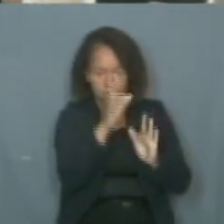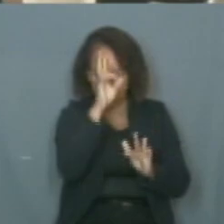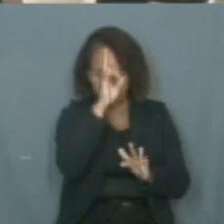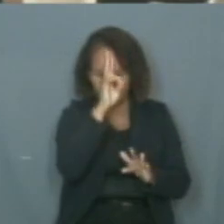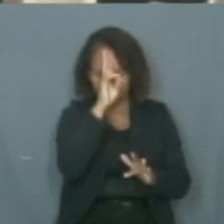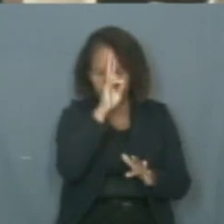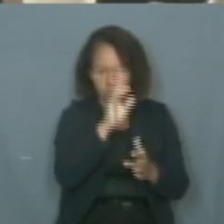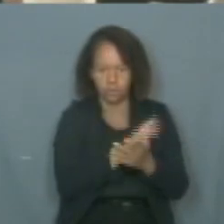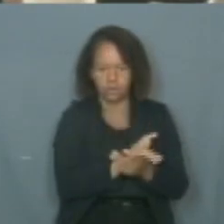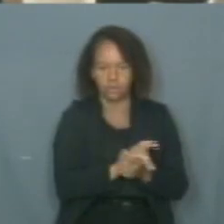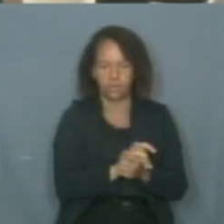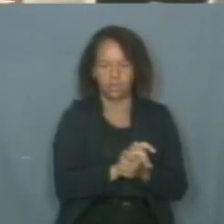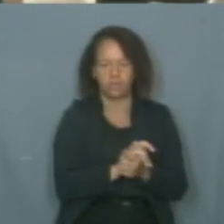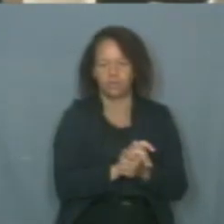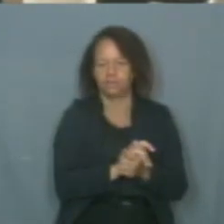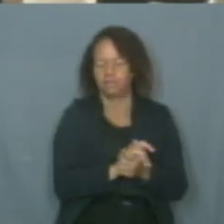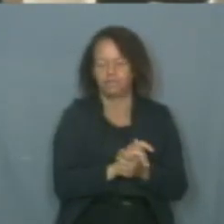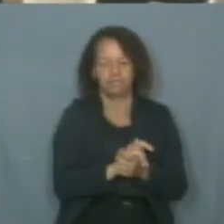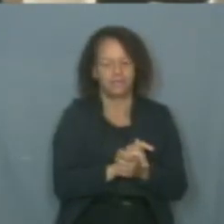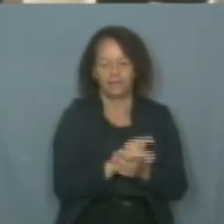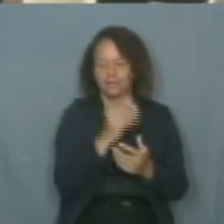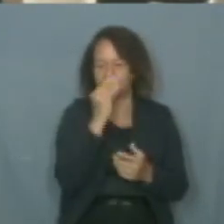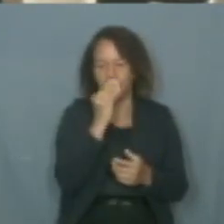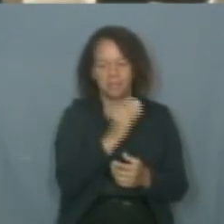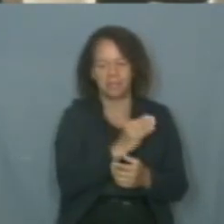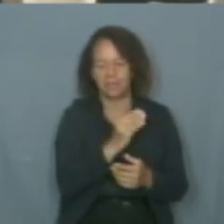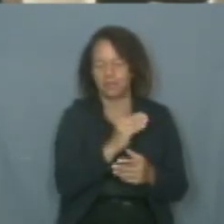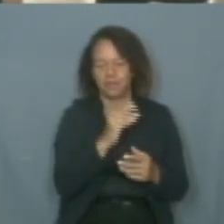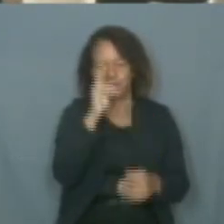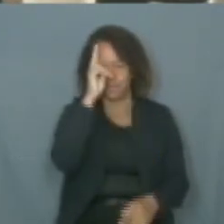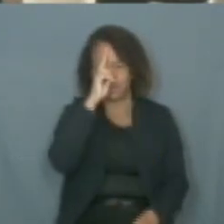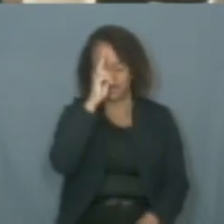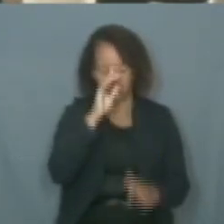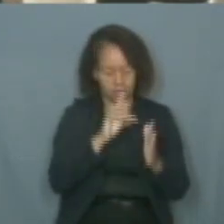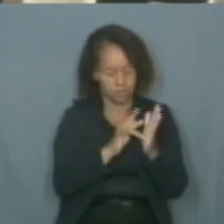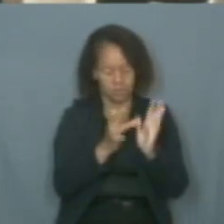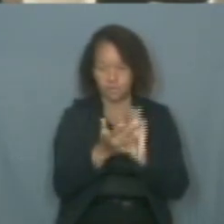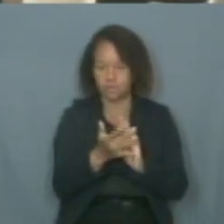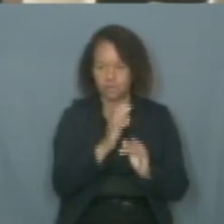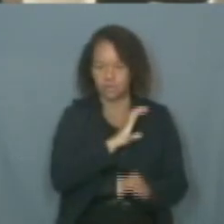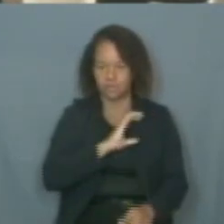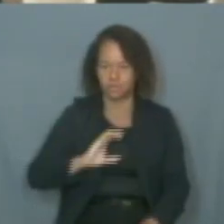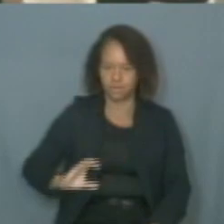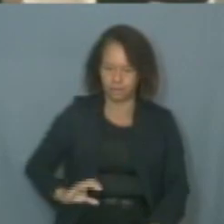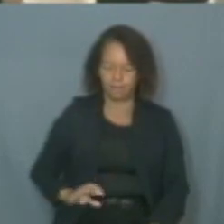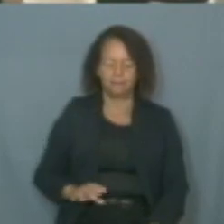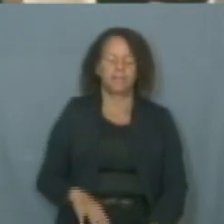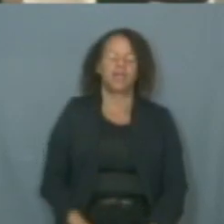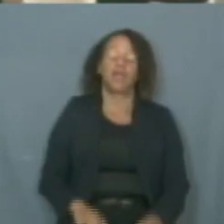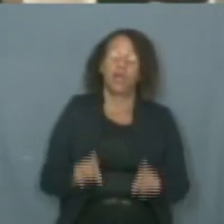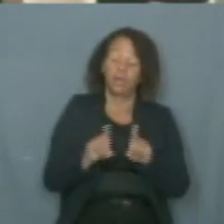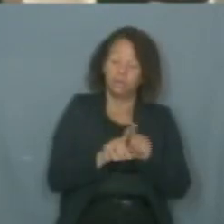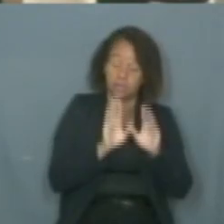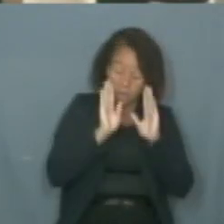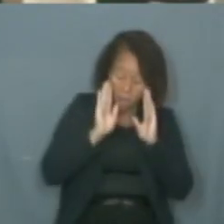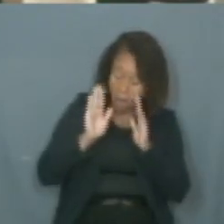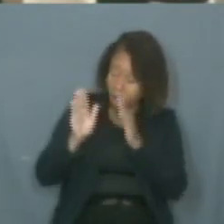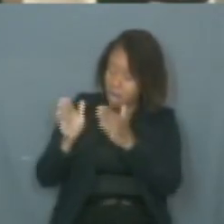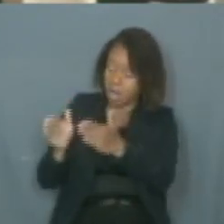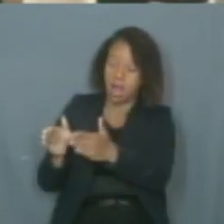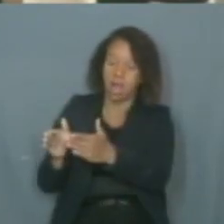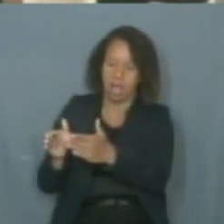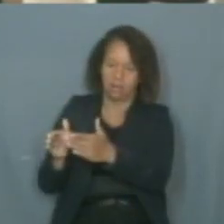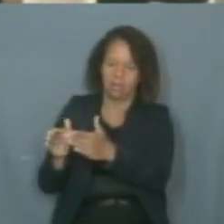histórico, não há nada que desabone a história de Jesus Cristo. Quando você volta o seu olhar